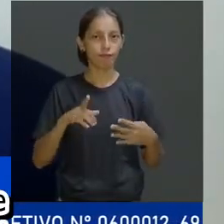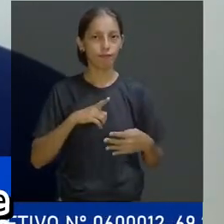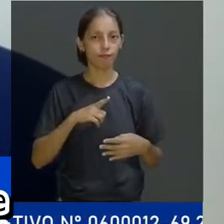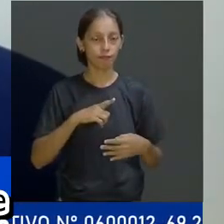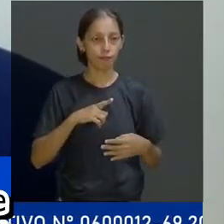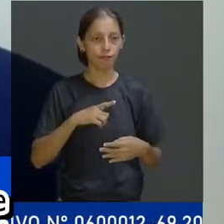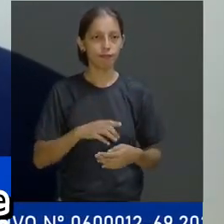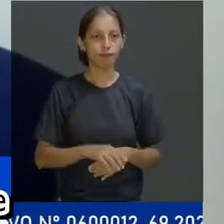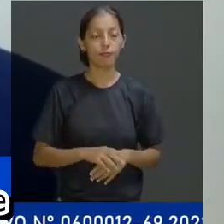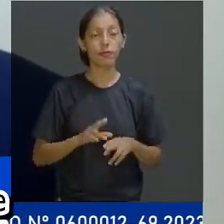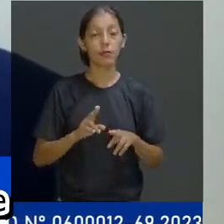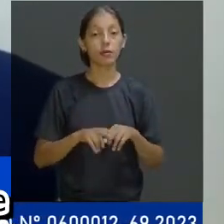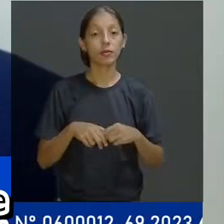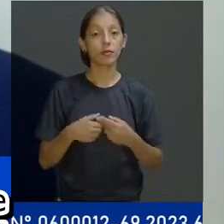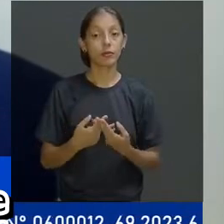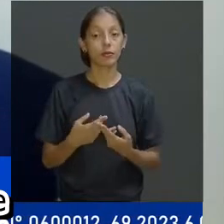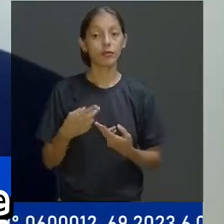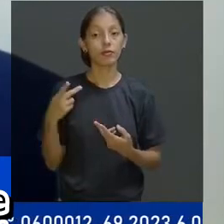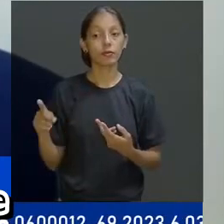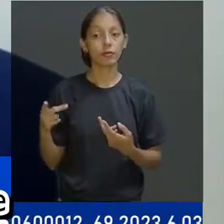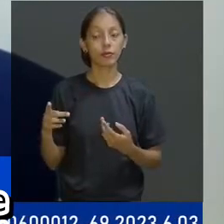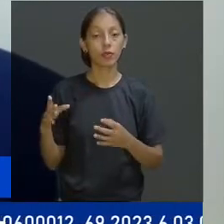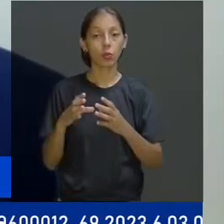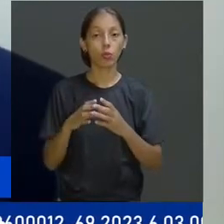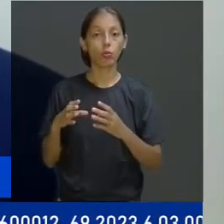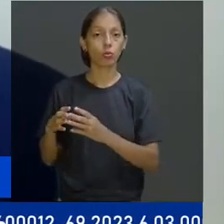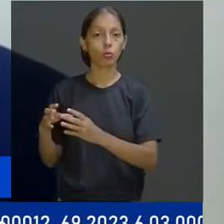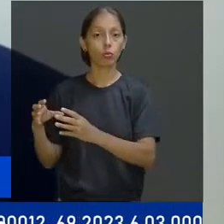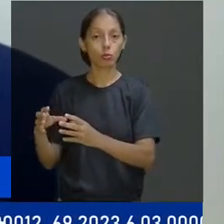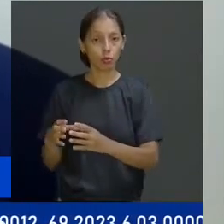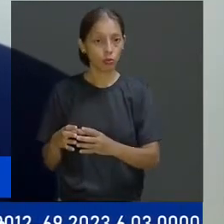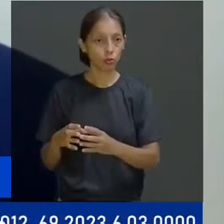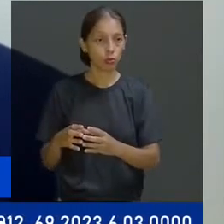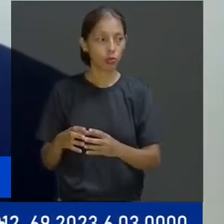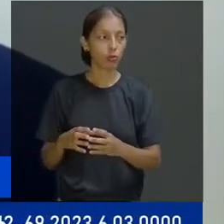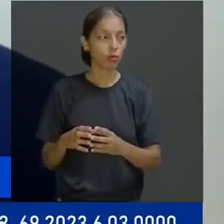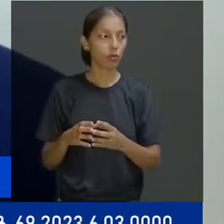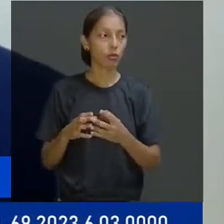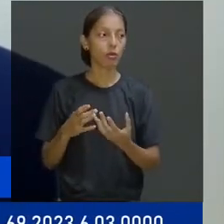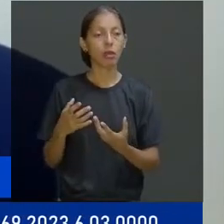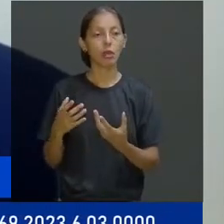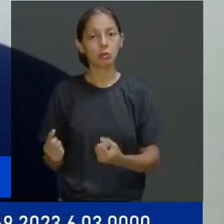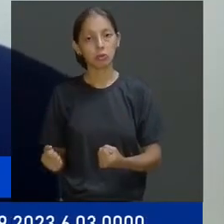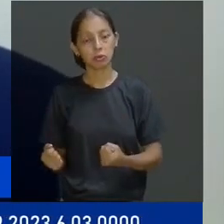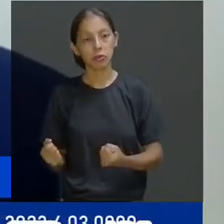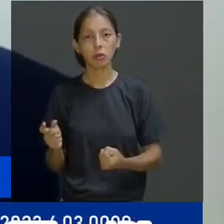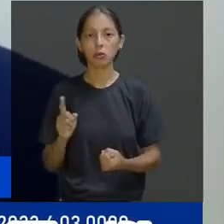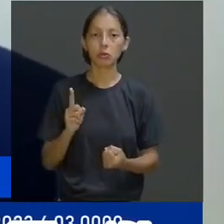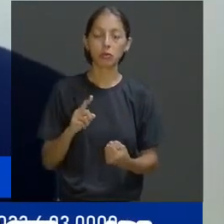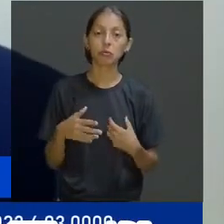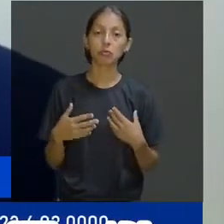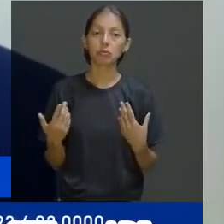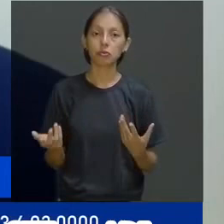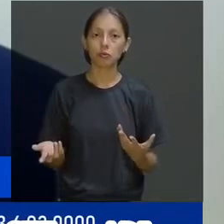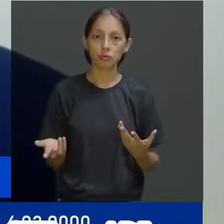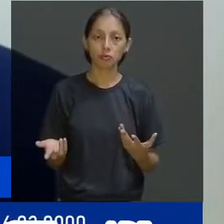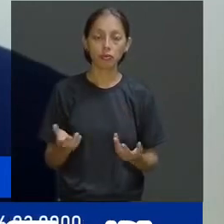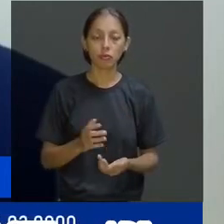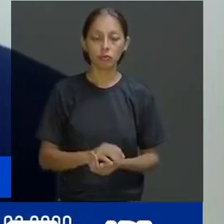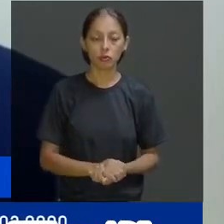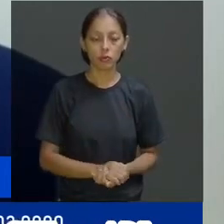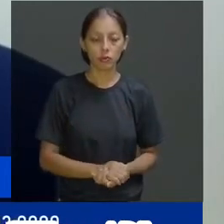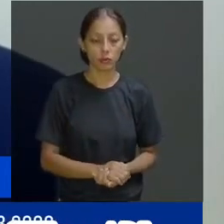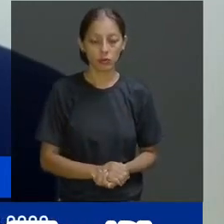de toda chapa beneficiada, independentemente da anuência ou da concorrência do candidato eleito. Essa interpretação já foi